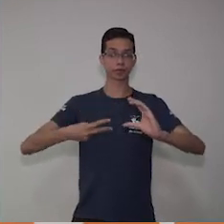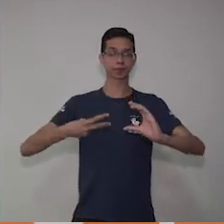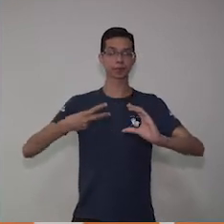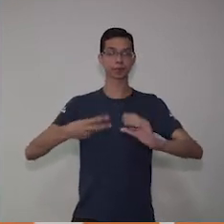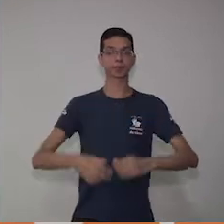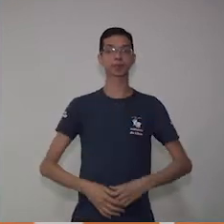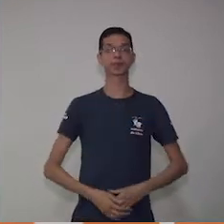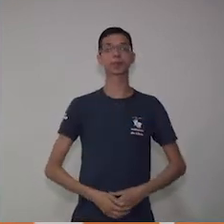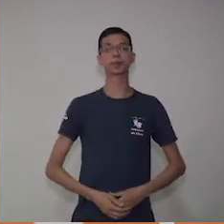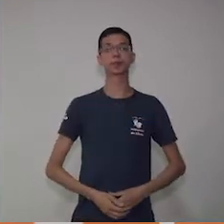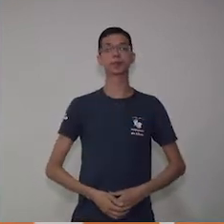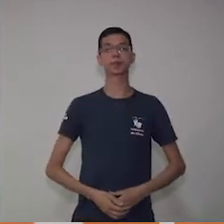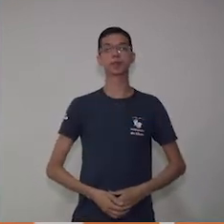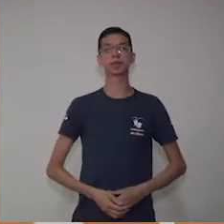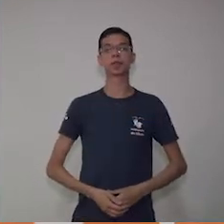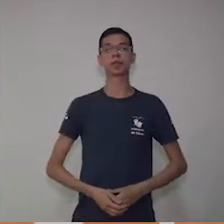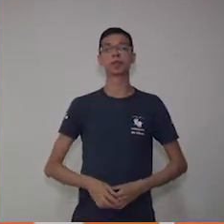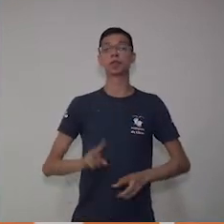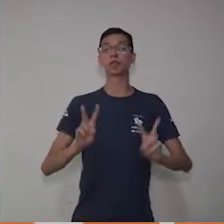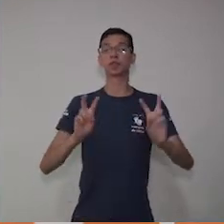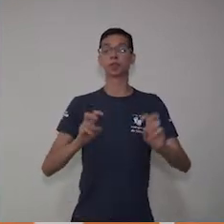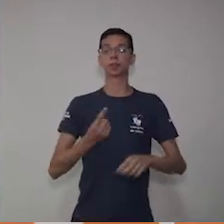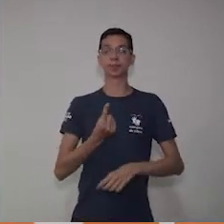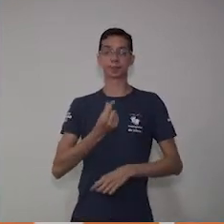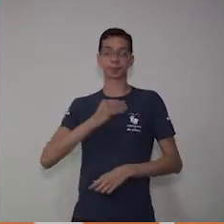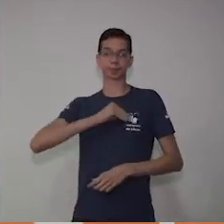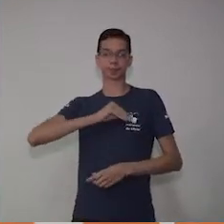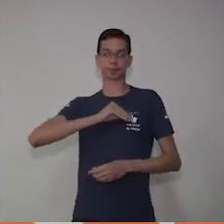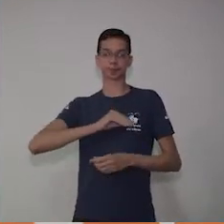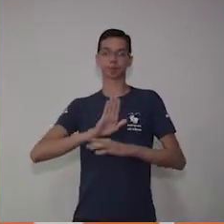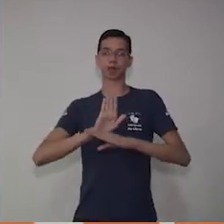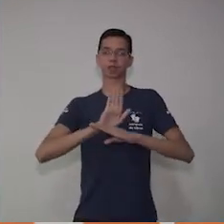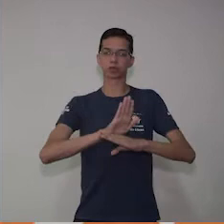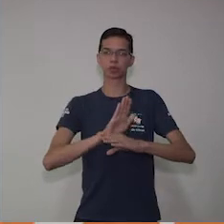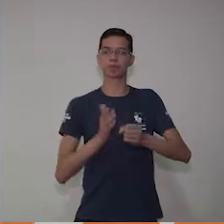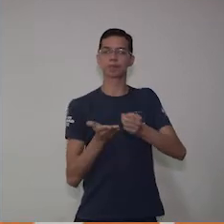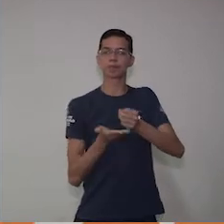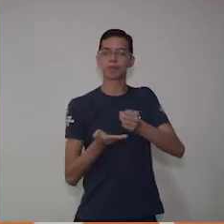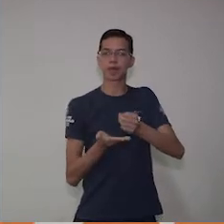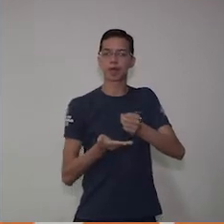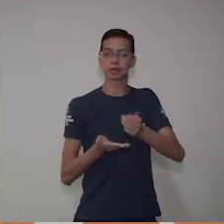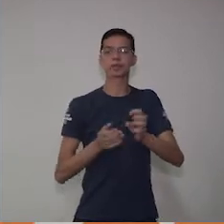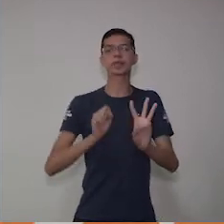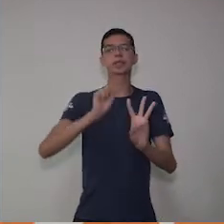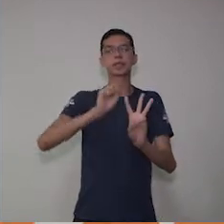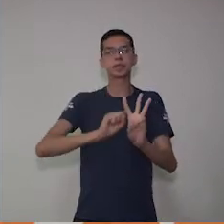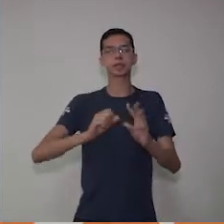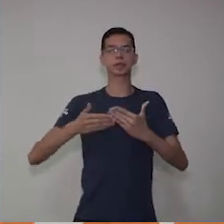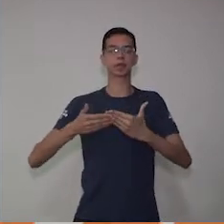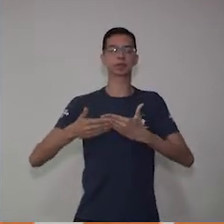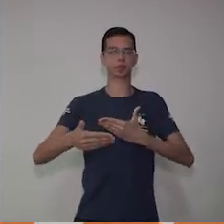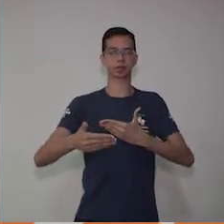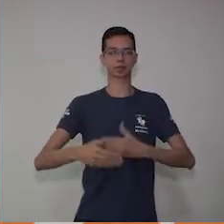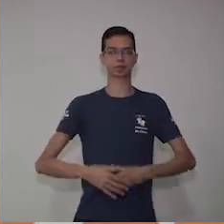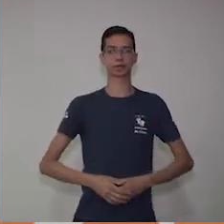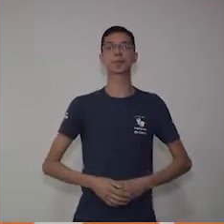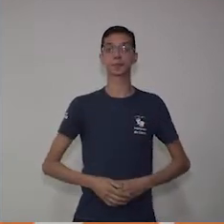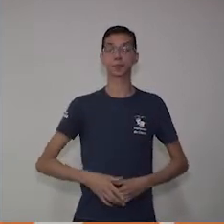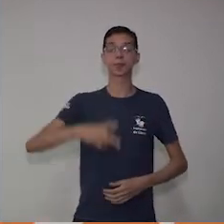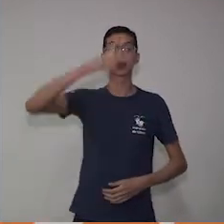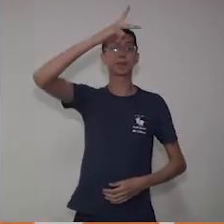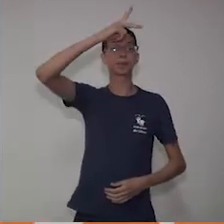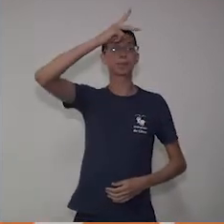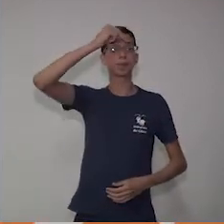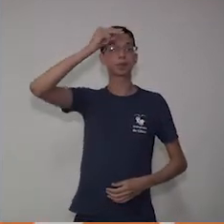renda básica emergencial por mais 3 meses. A expectativa da Prefeitura é que a gente já possa pagar,